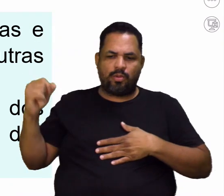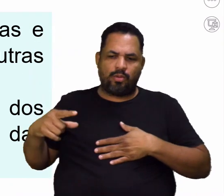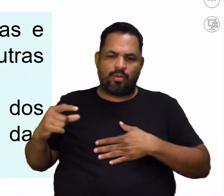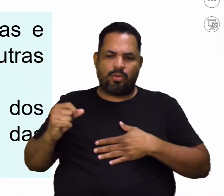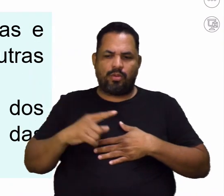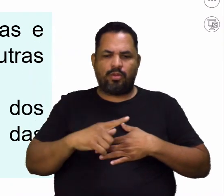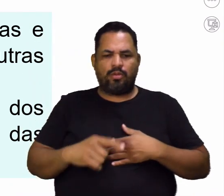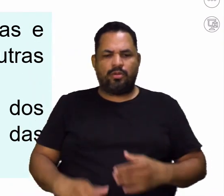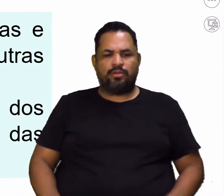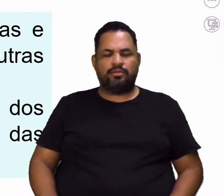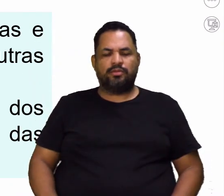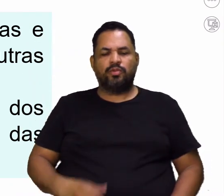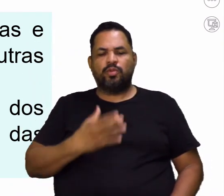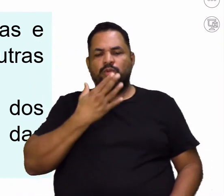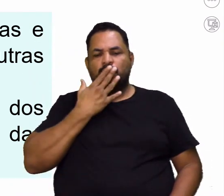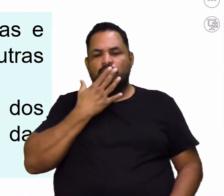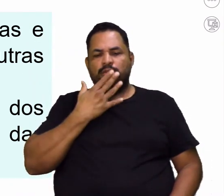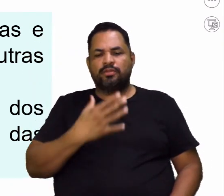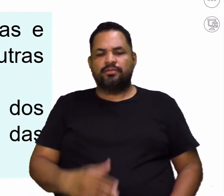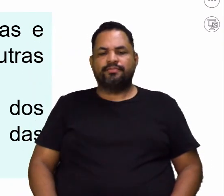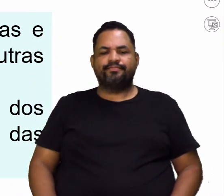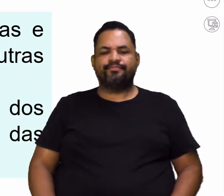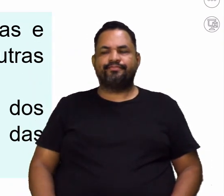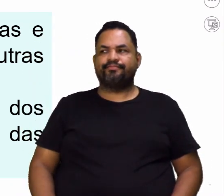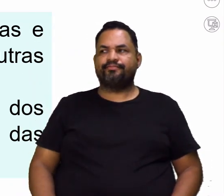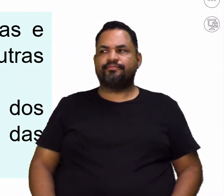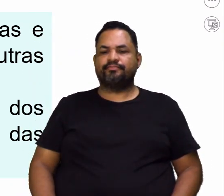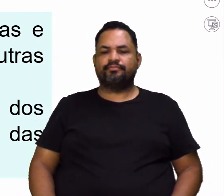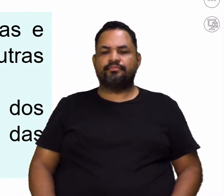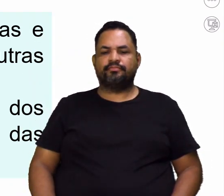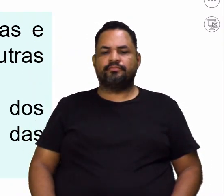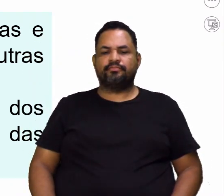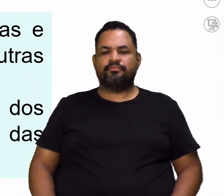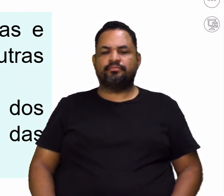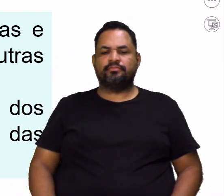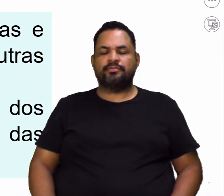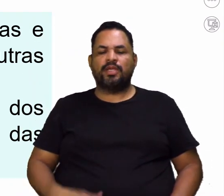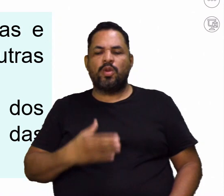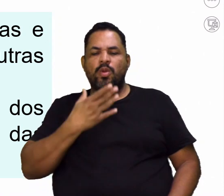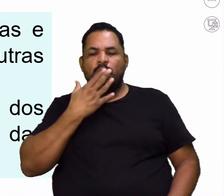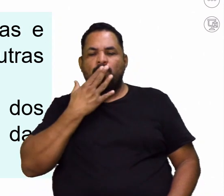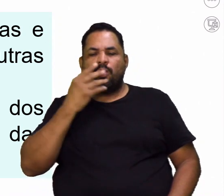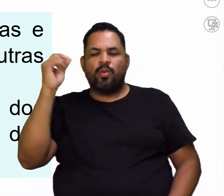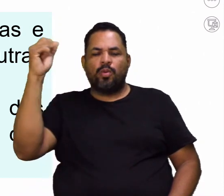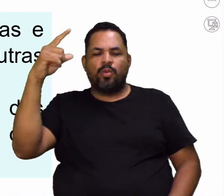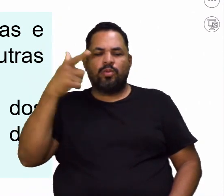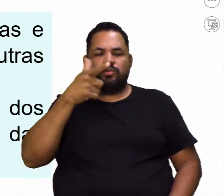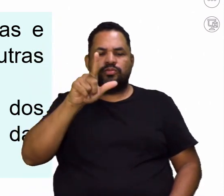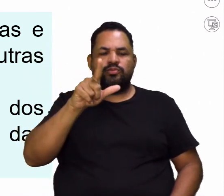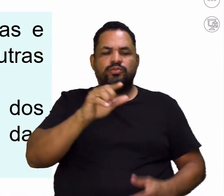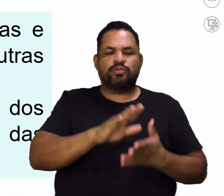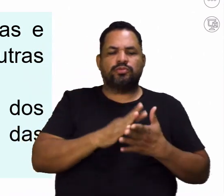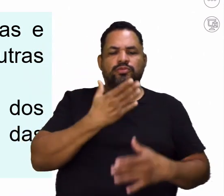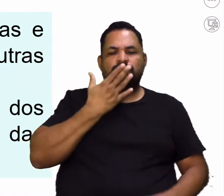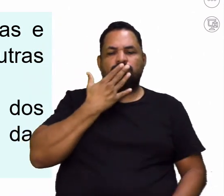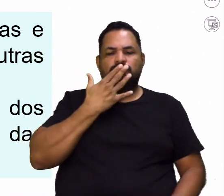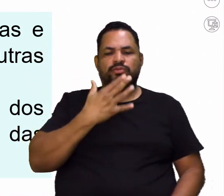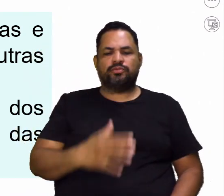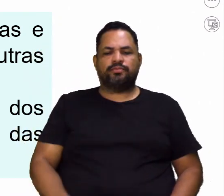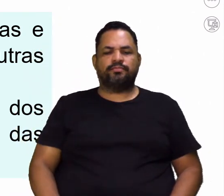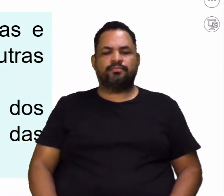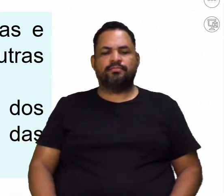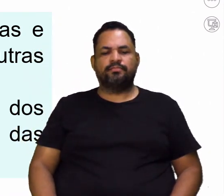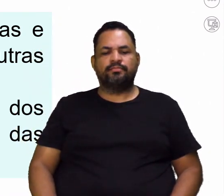luminosas e coloridas são cores e luzes de outras tonalidades